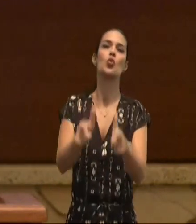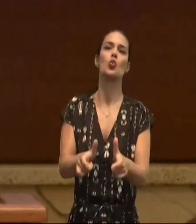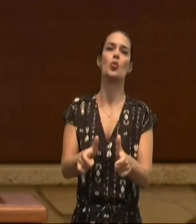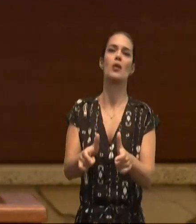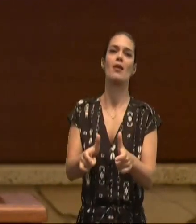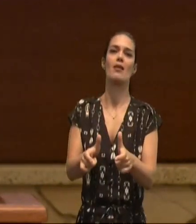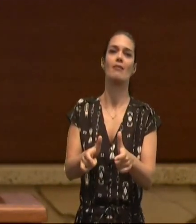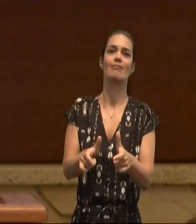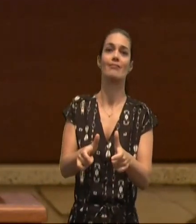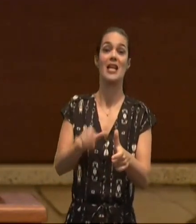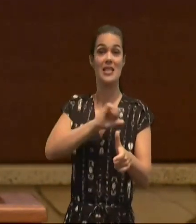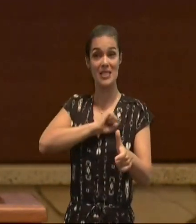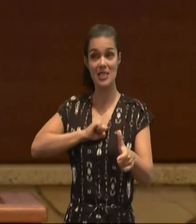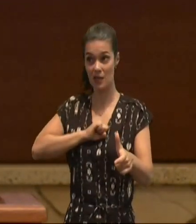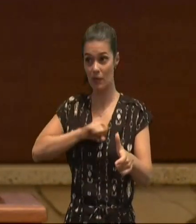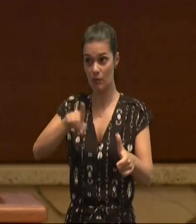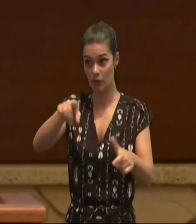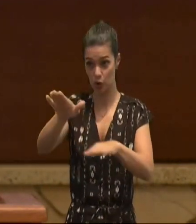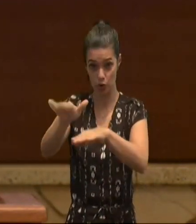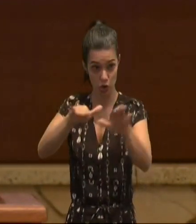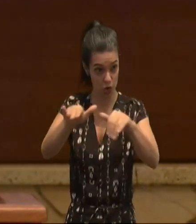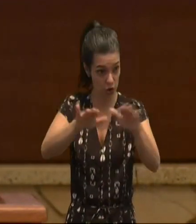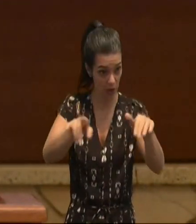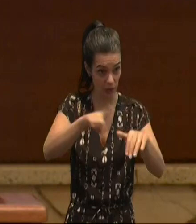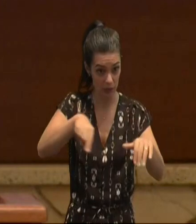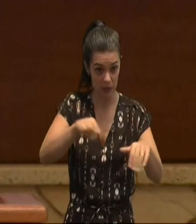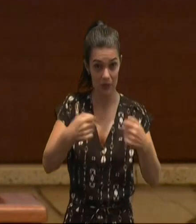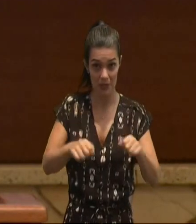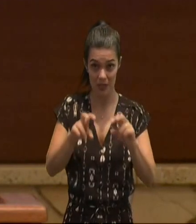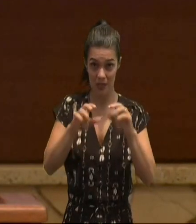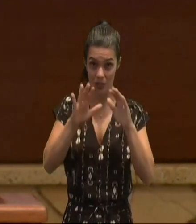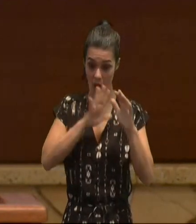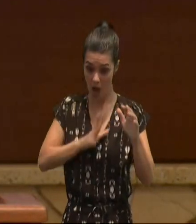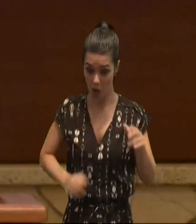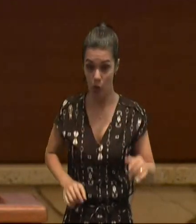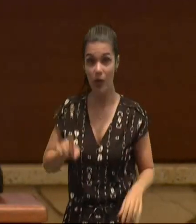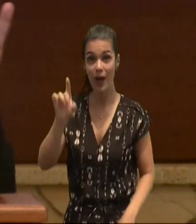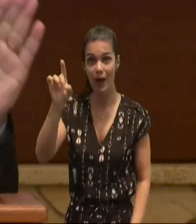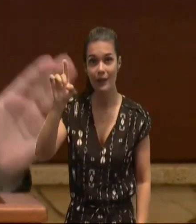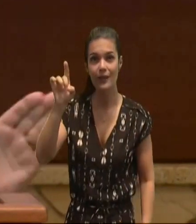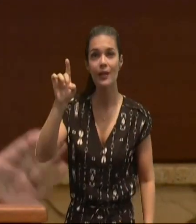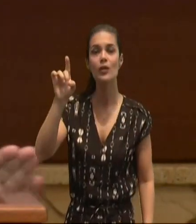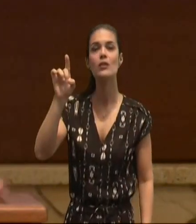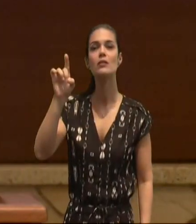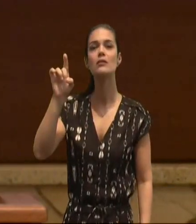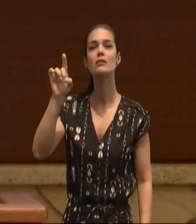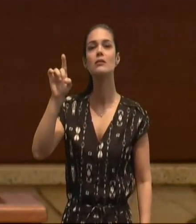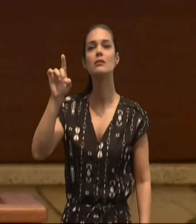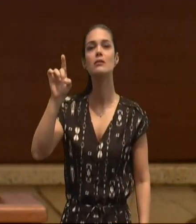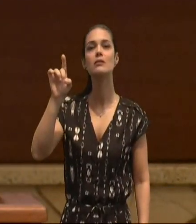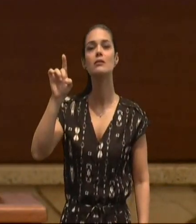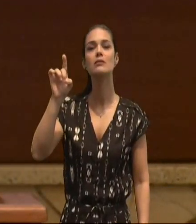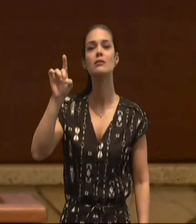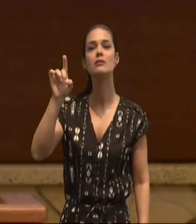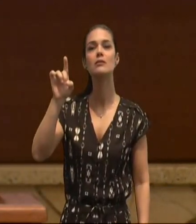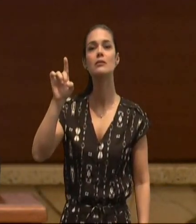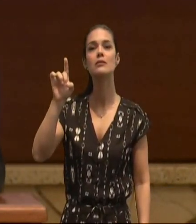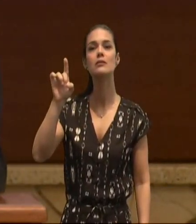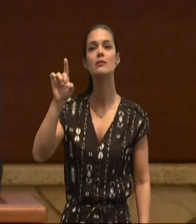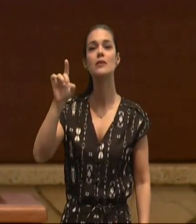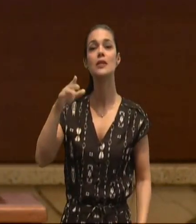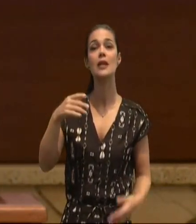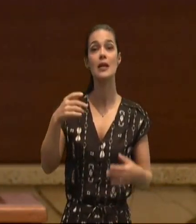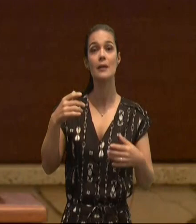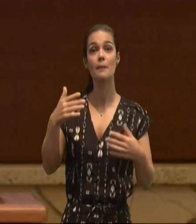convoca ao arrependimento e diz assim: olha, depois de termos passado tudo isso, nós podemos chegar